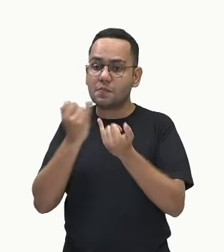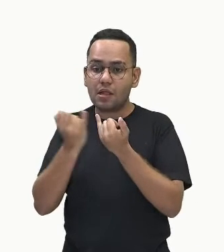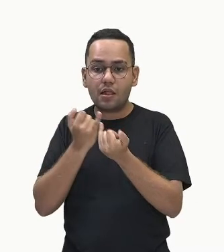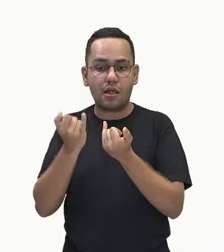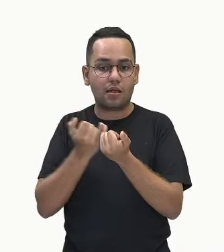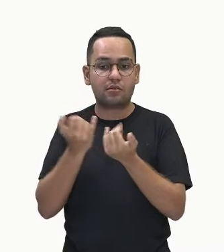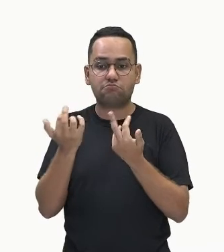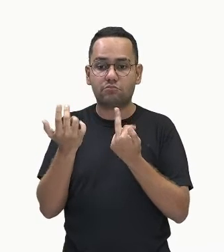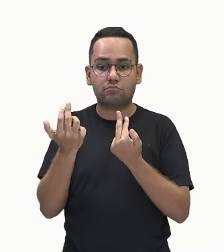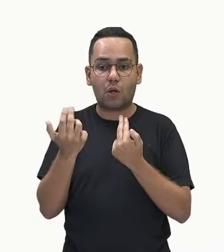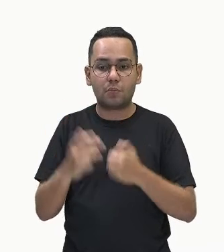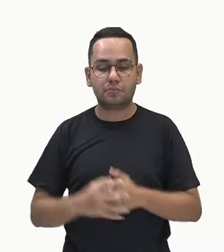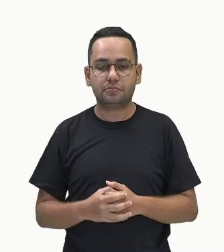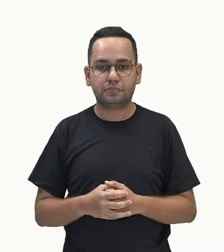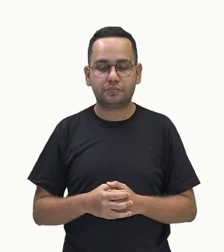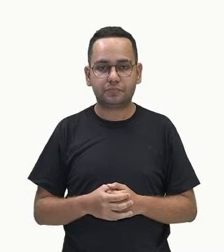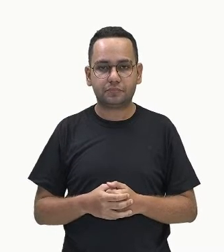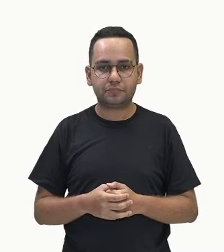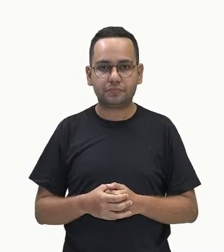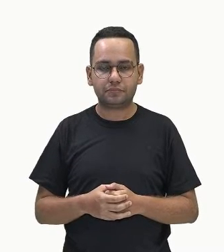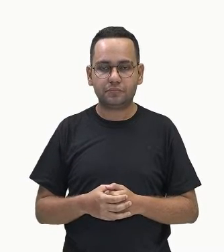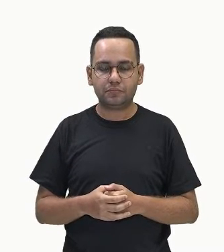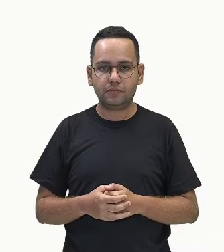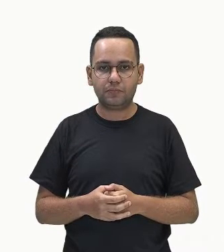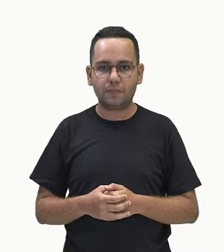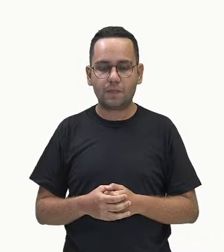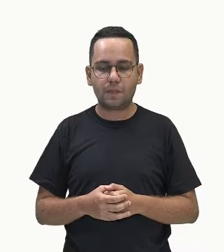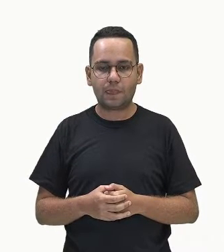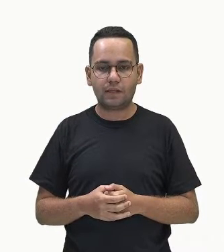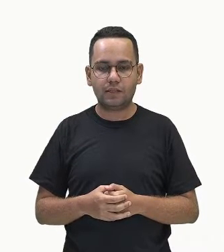tá? Então, se eu souber quanto é a